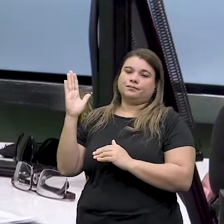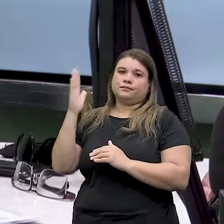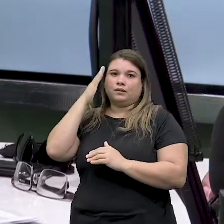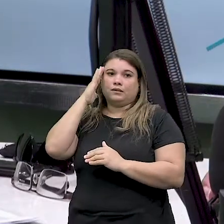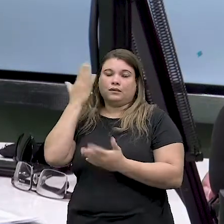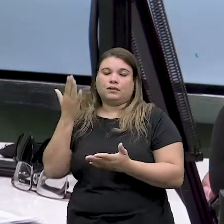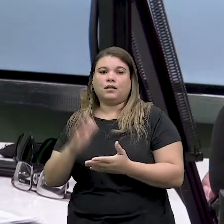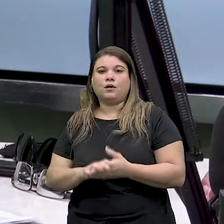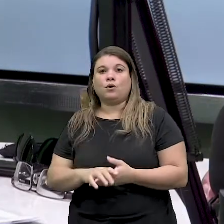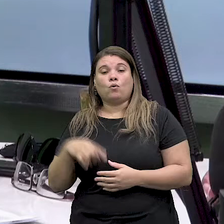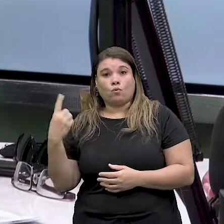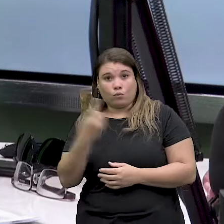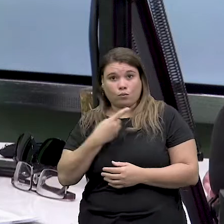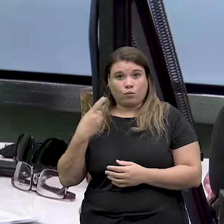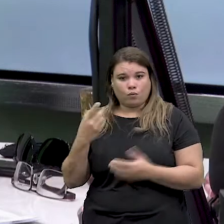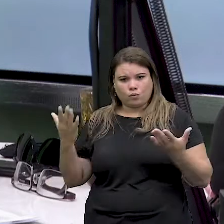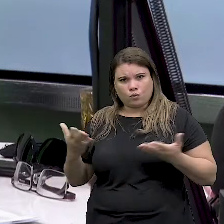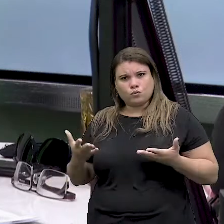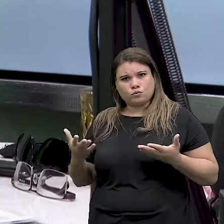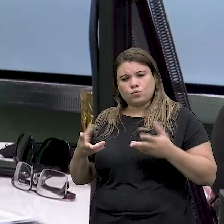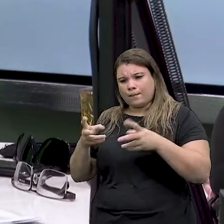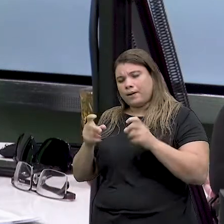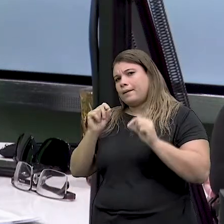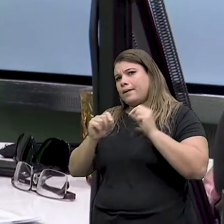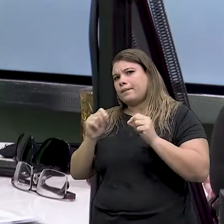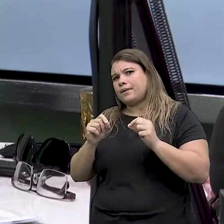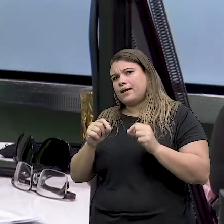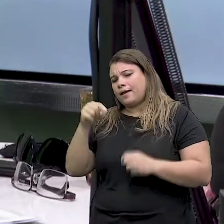nosso município ele precisa melhorar, por exemplo, a questão das suas